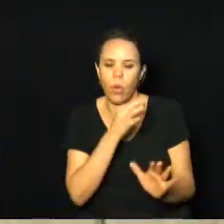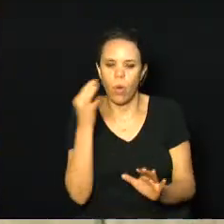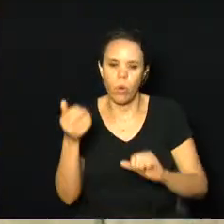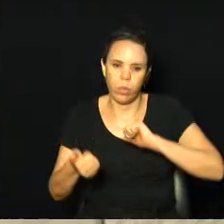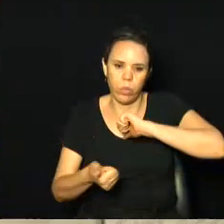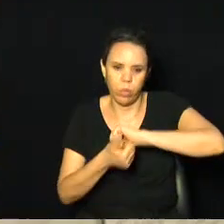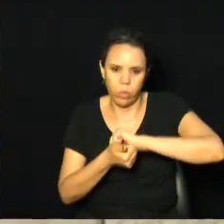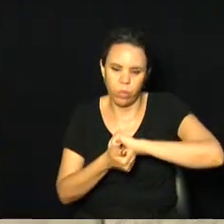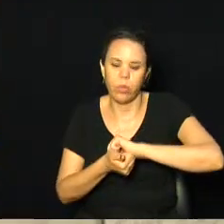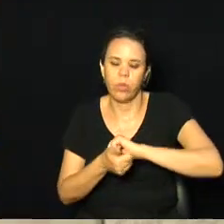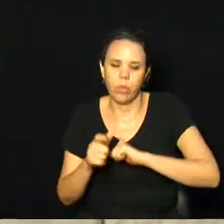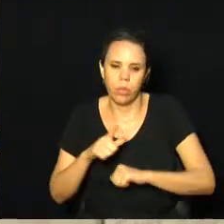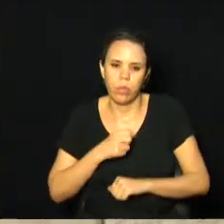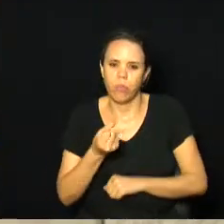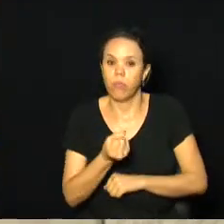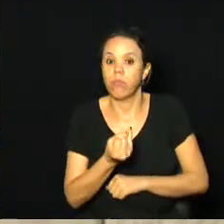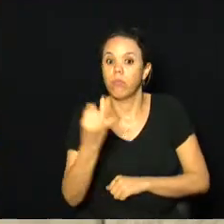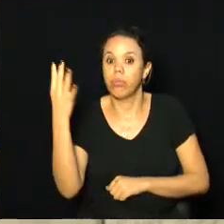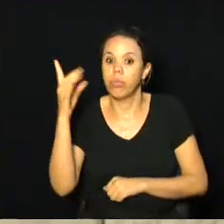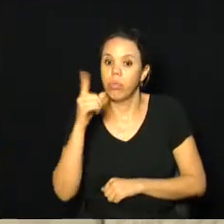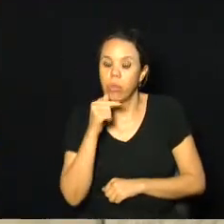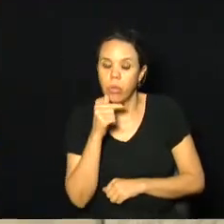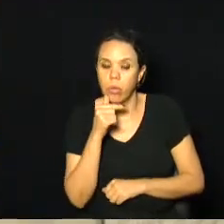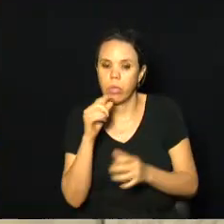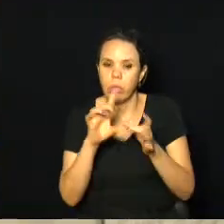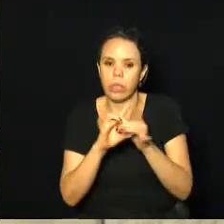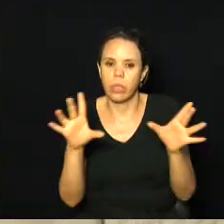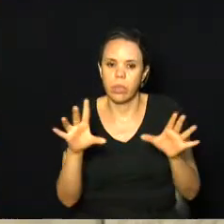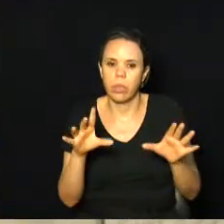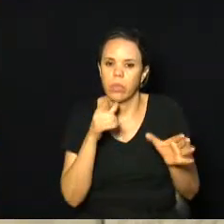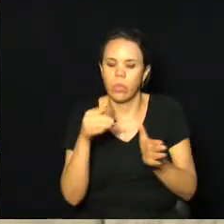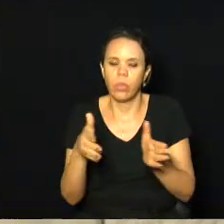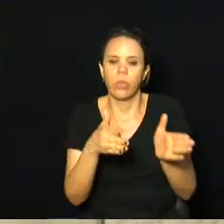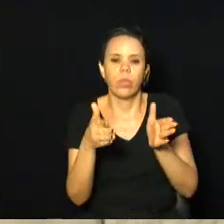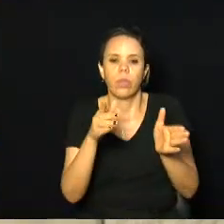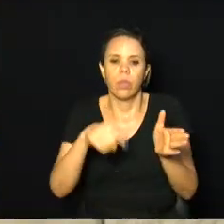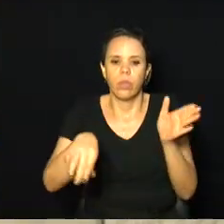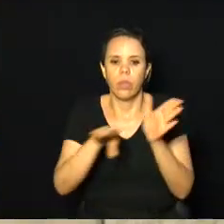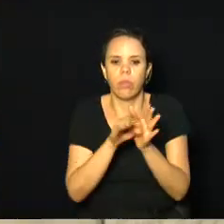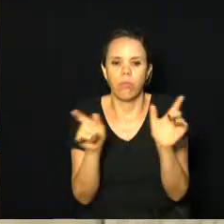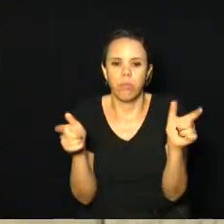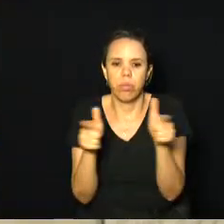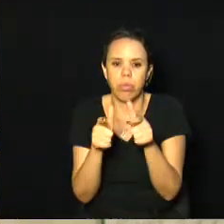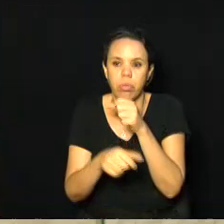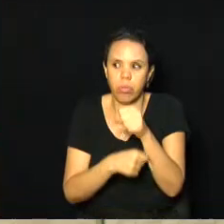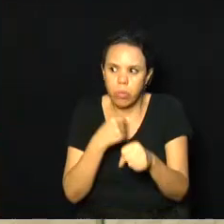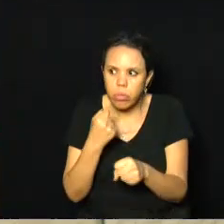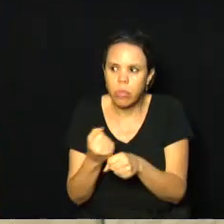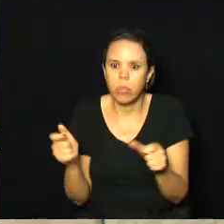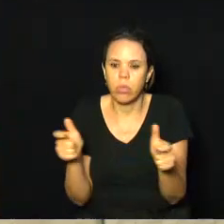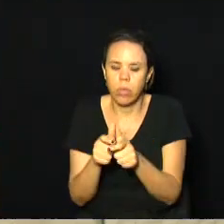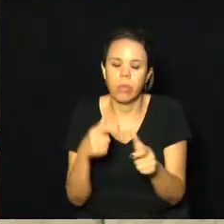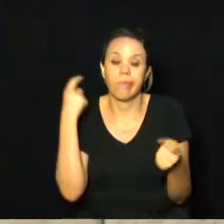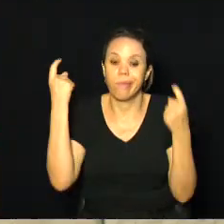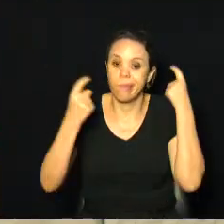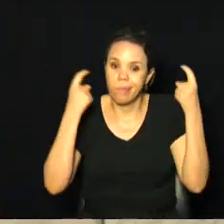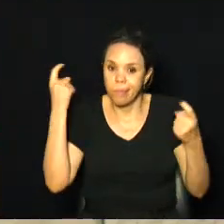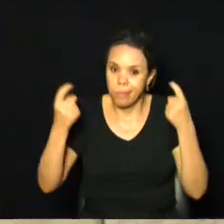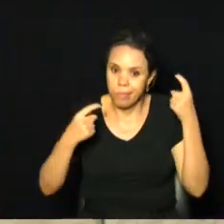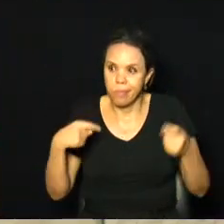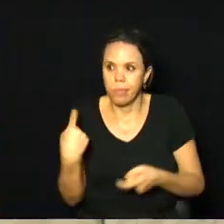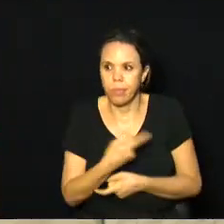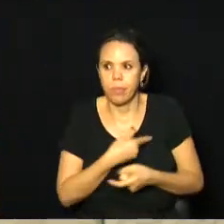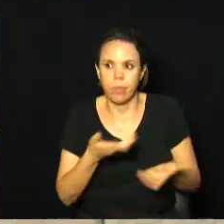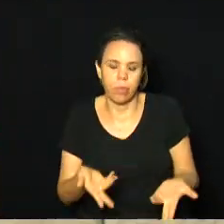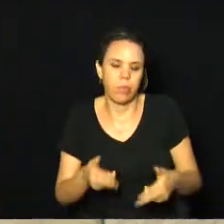qualidade, a quantidade de água disponível nos mananciais, ela vem diminuindo ano a ano. E isso é uma preocupação para a gente.